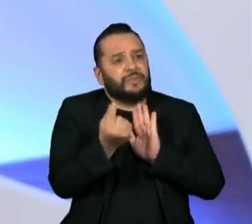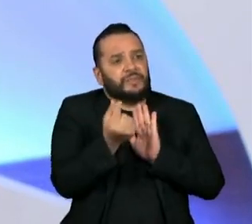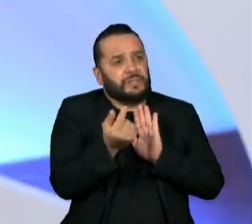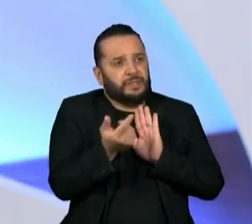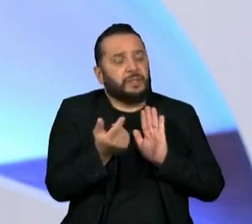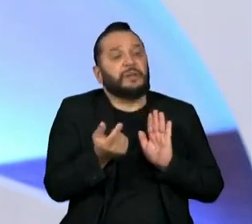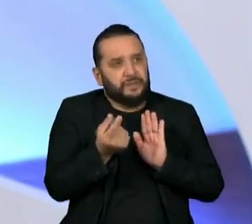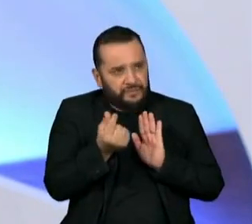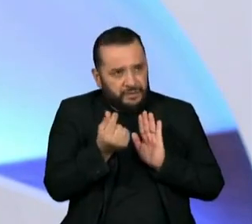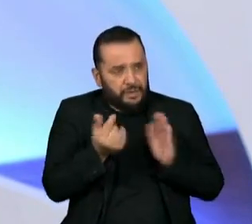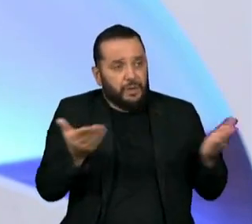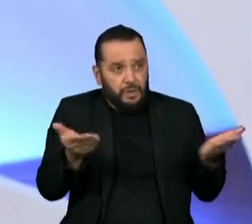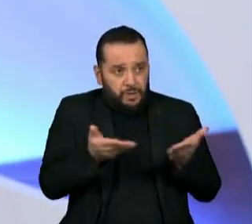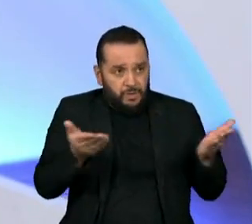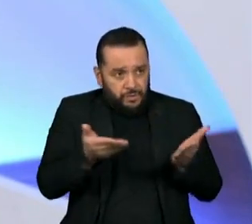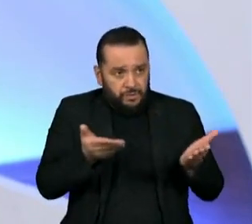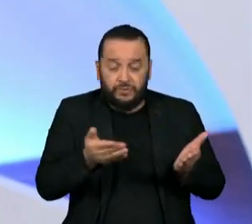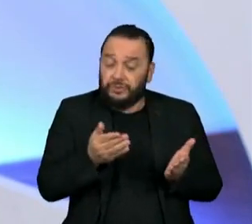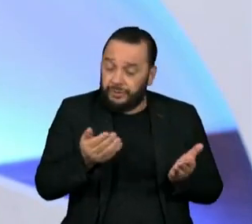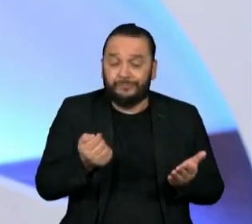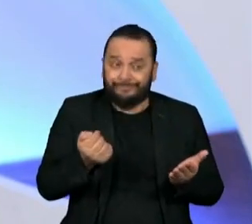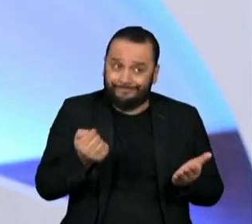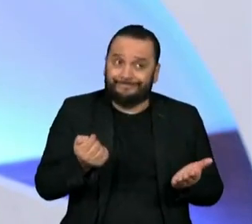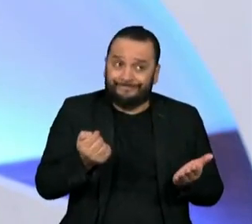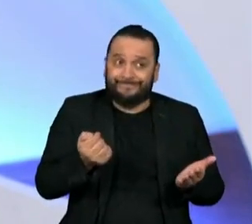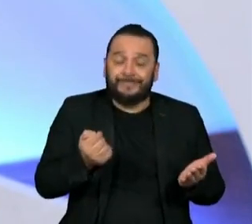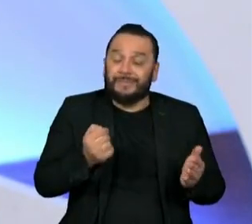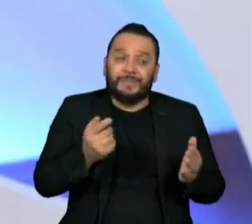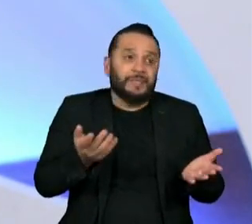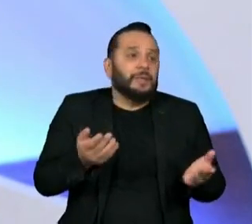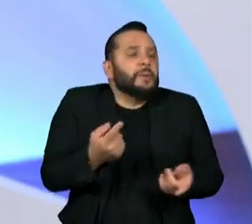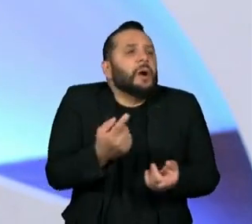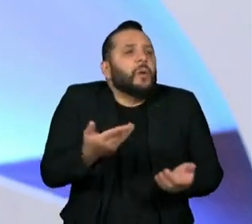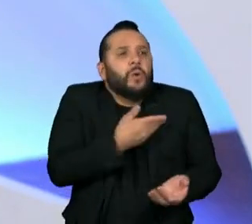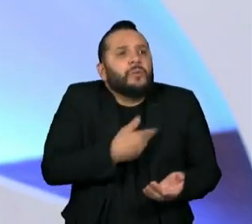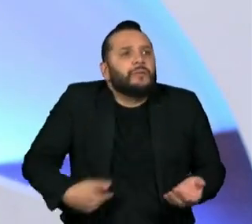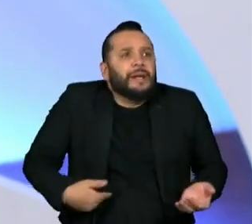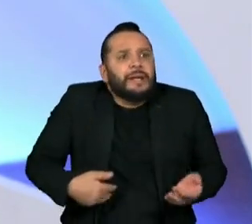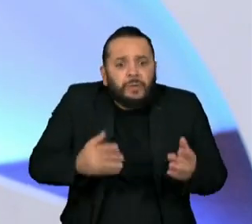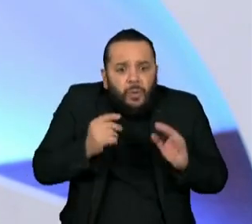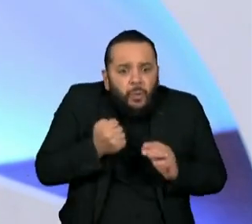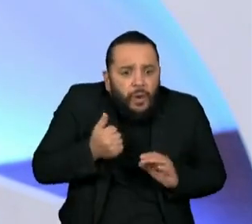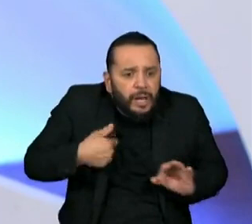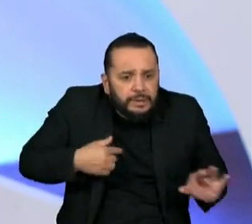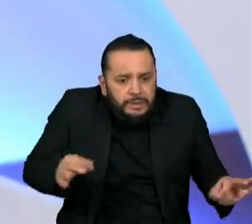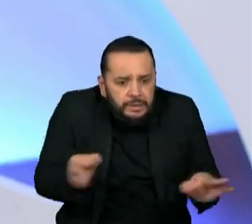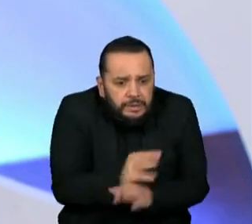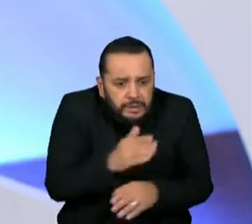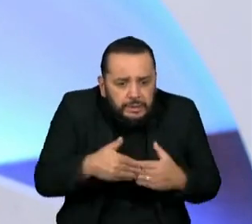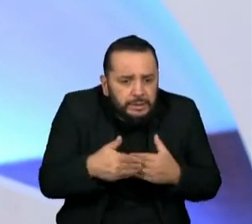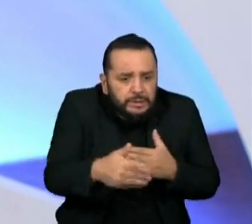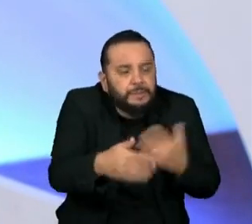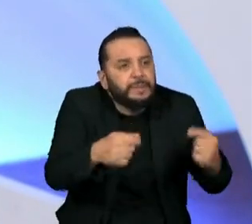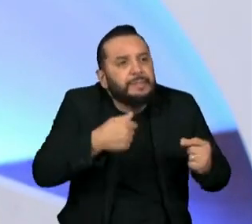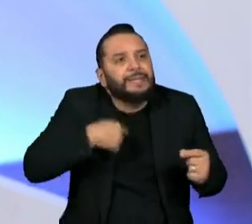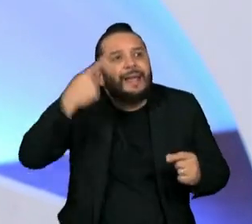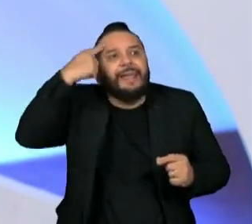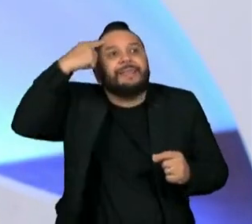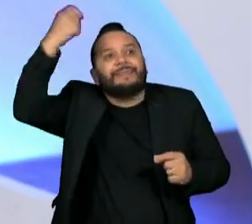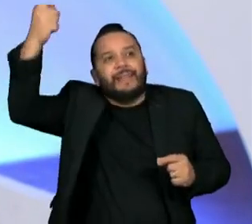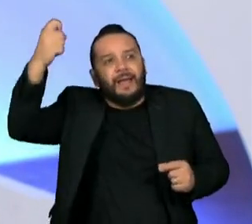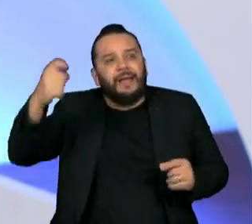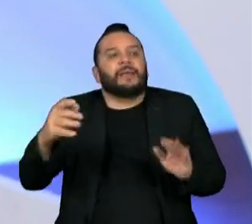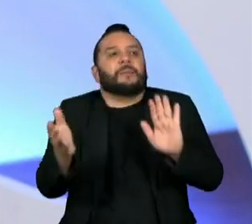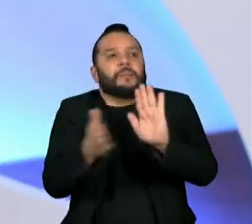e é difícil o que é que o governo que tá terminando possa fazer para esse respeito pode colocar ideias na mesa e tem gente que muita gente